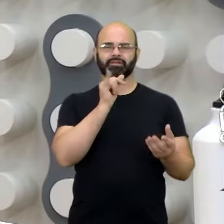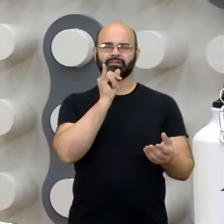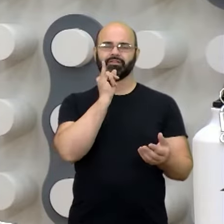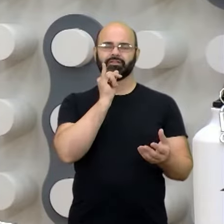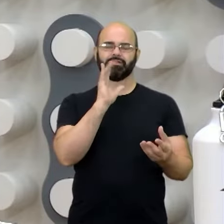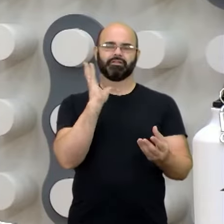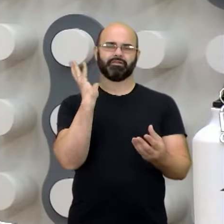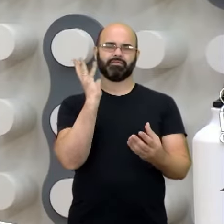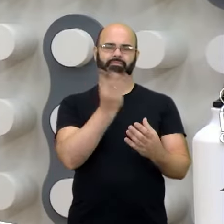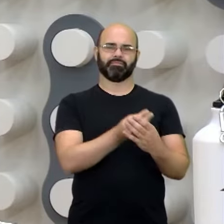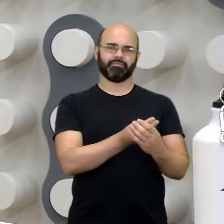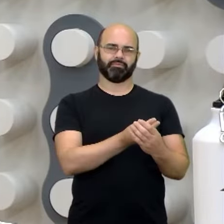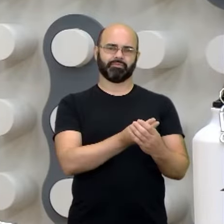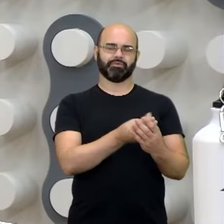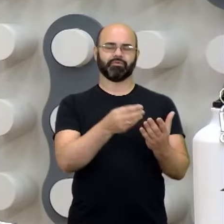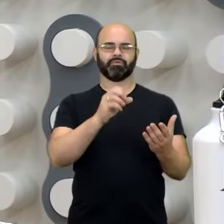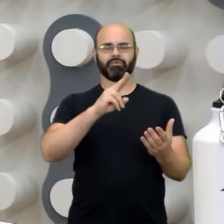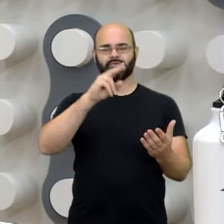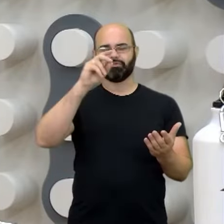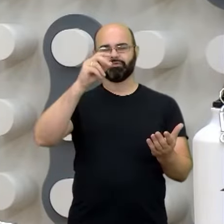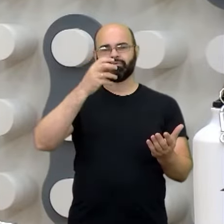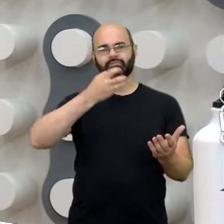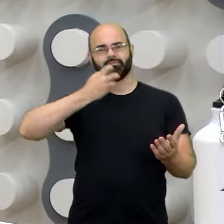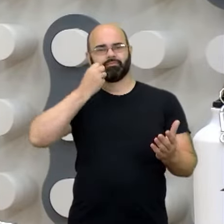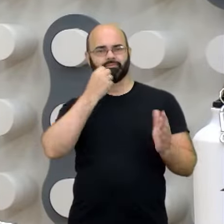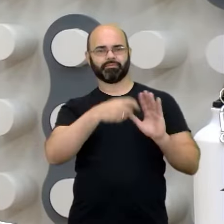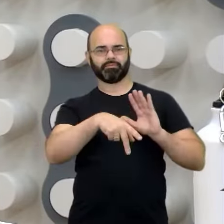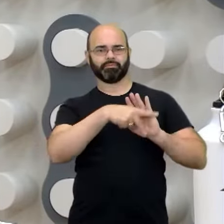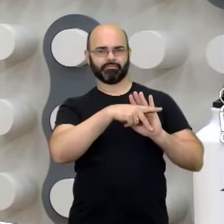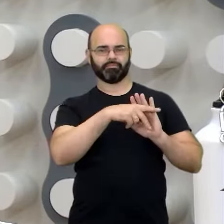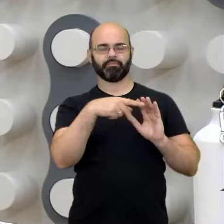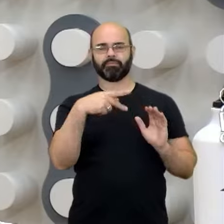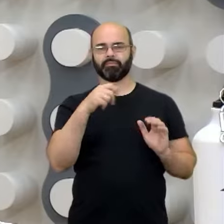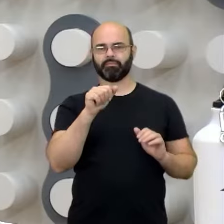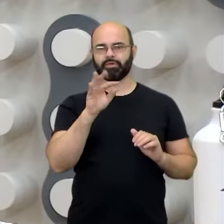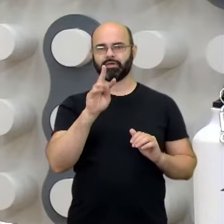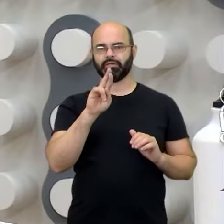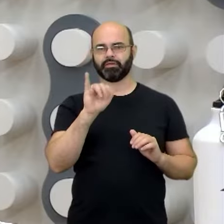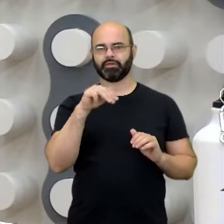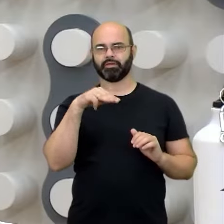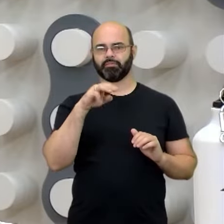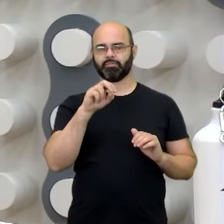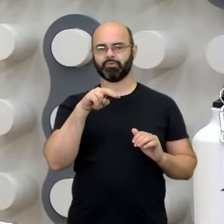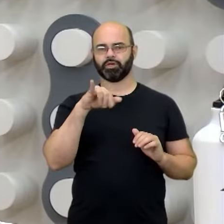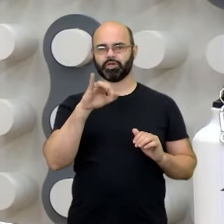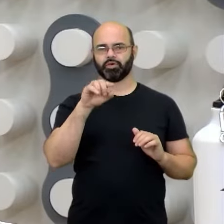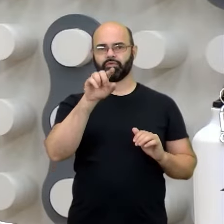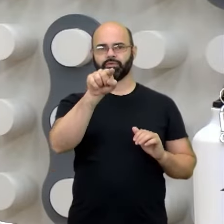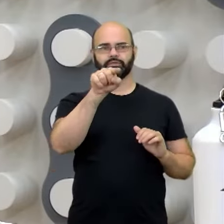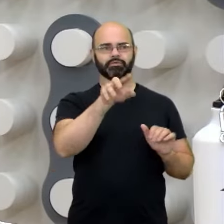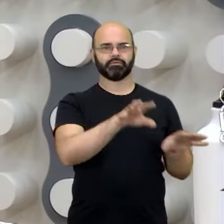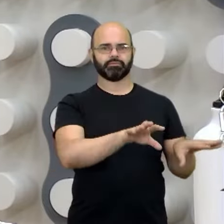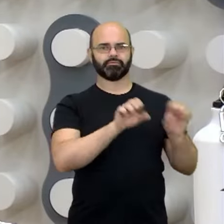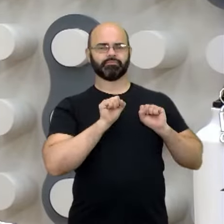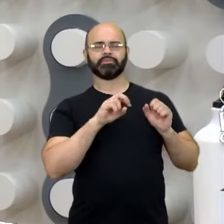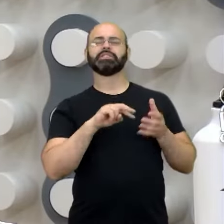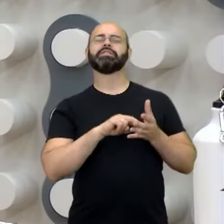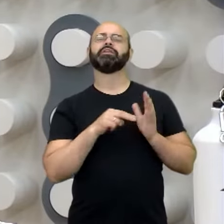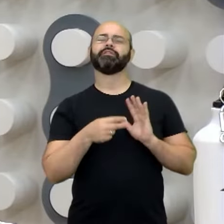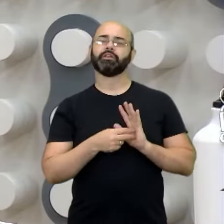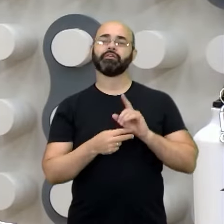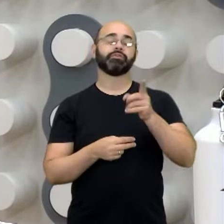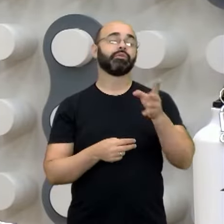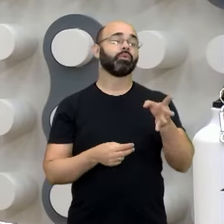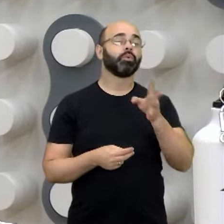você interagir, conhecer, e muito mais de conhecer, reconhecer e respeitar. Viu como nós vamos